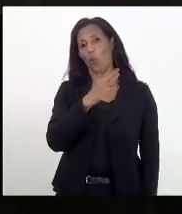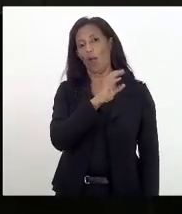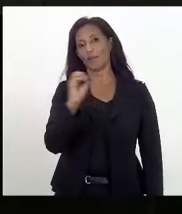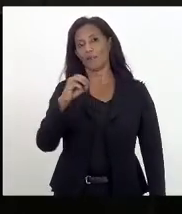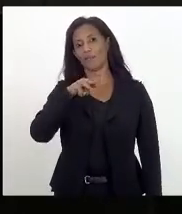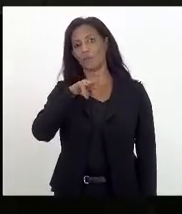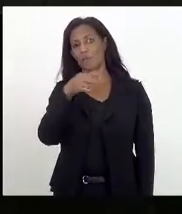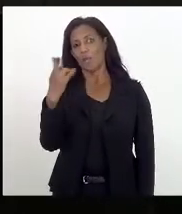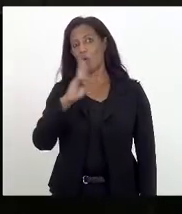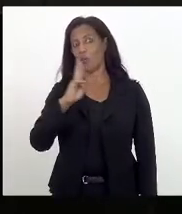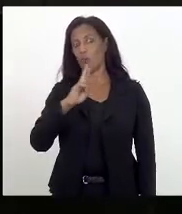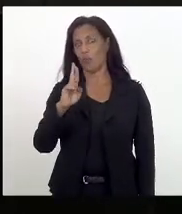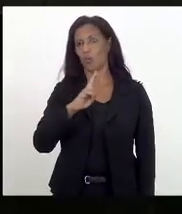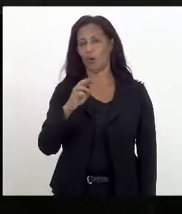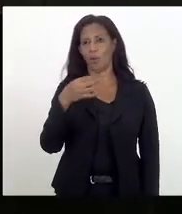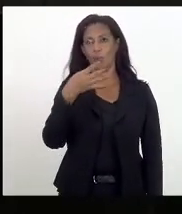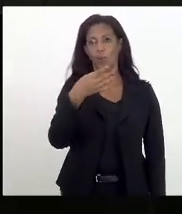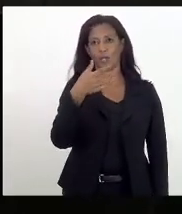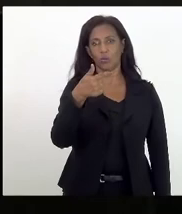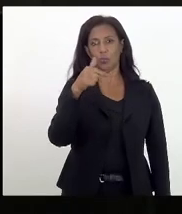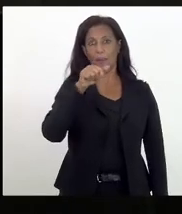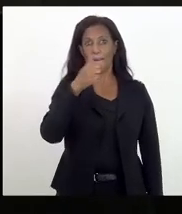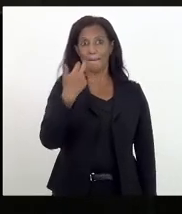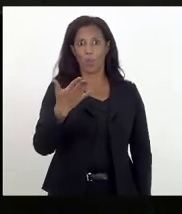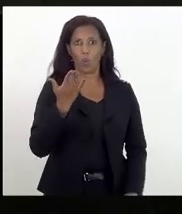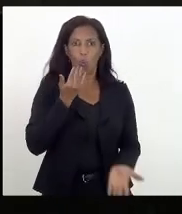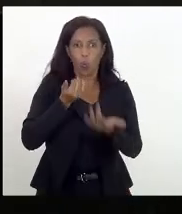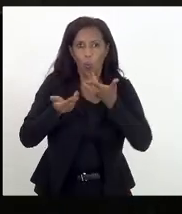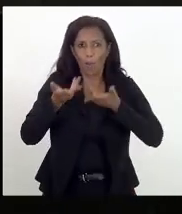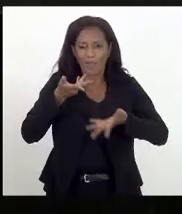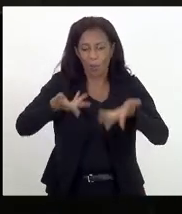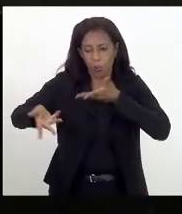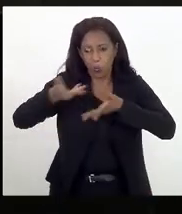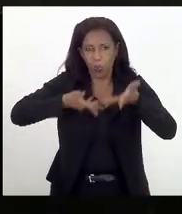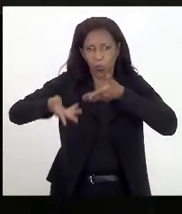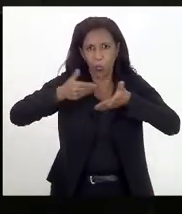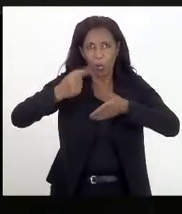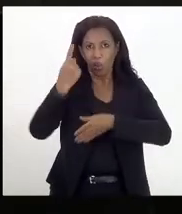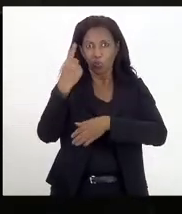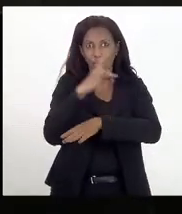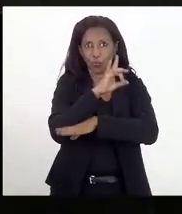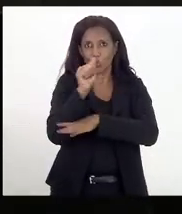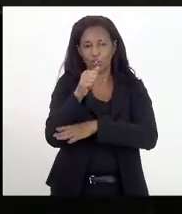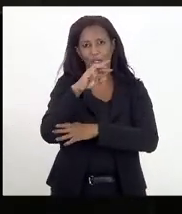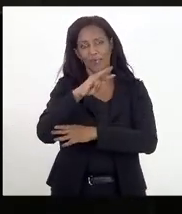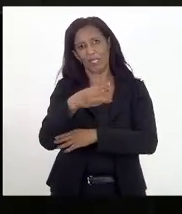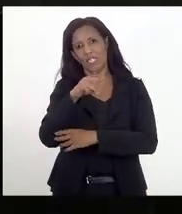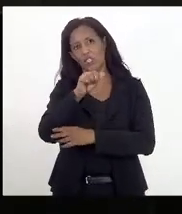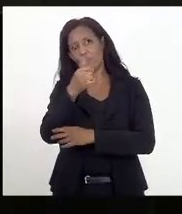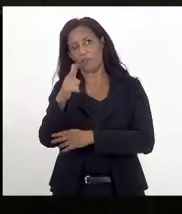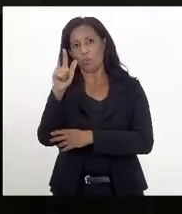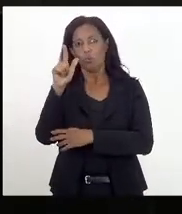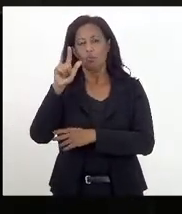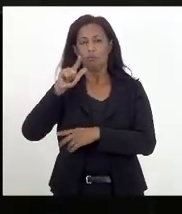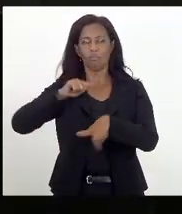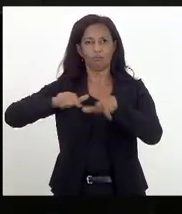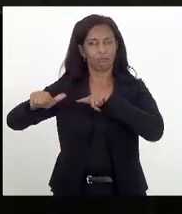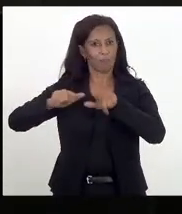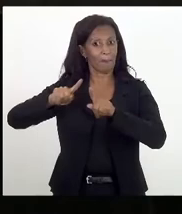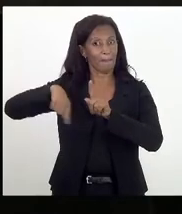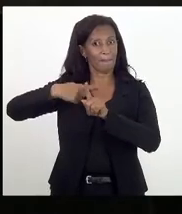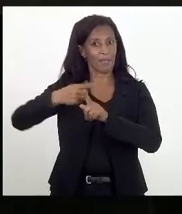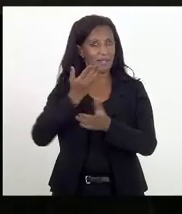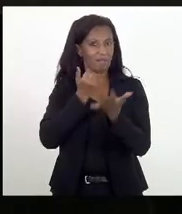reais 42.000 42 mil refeições por dia três mil empregos mas alimento